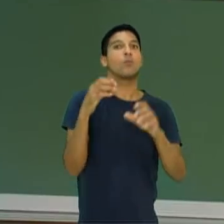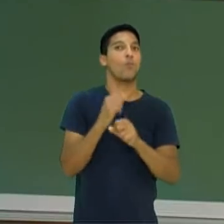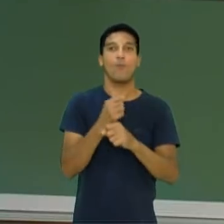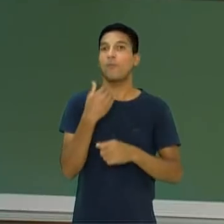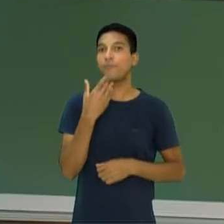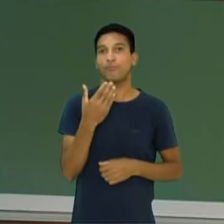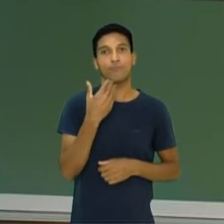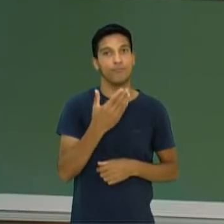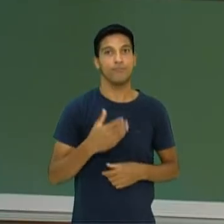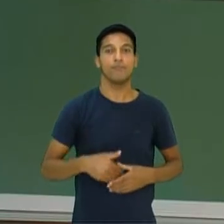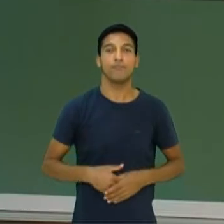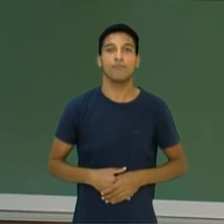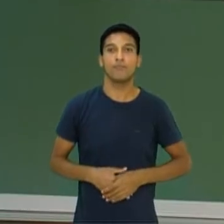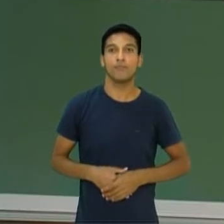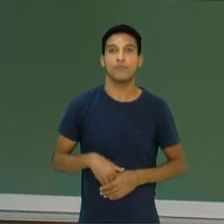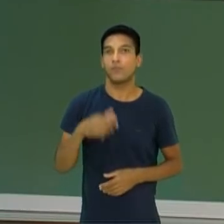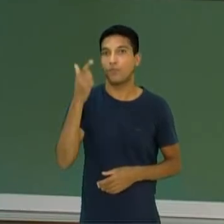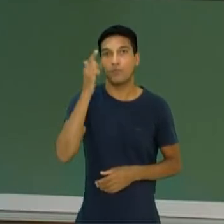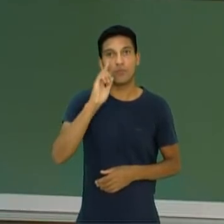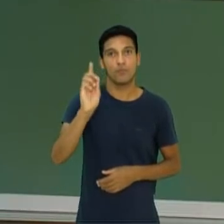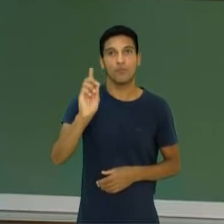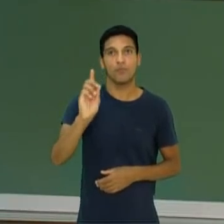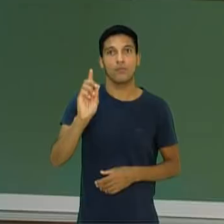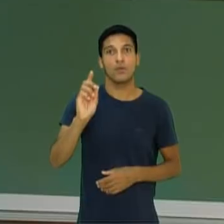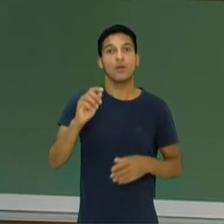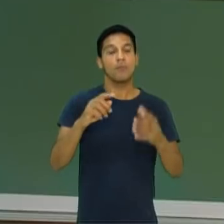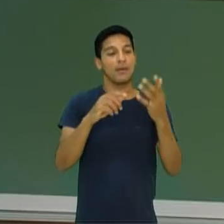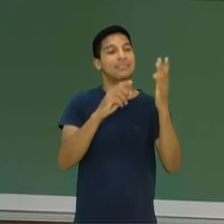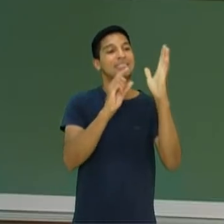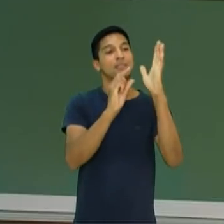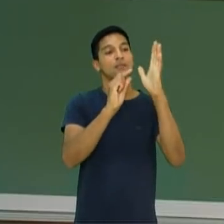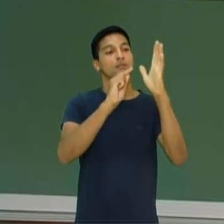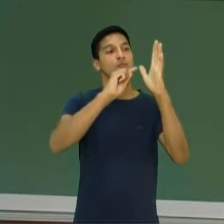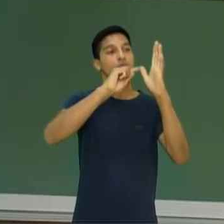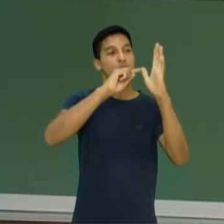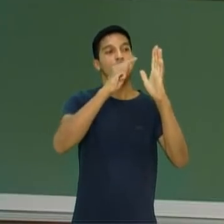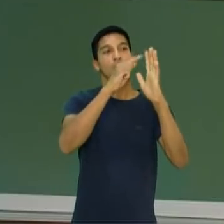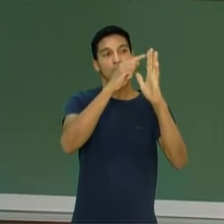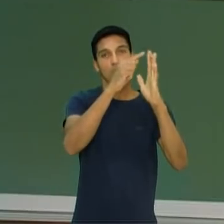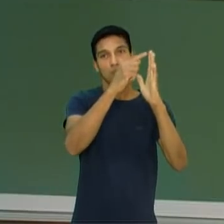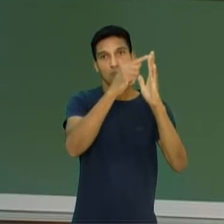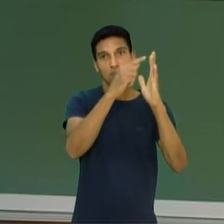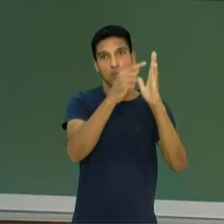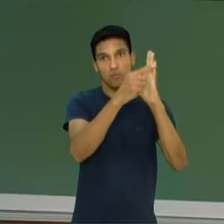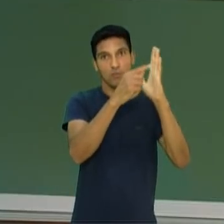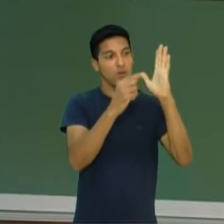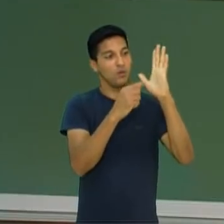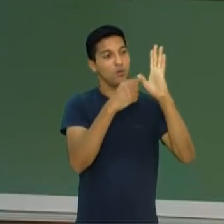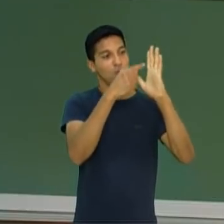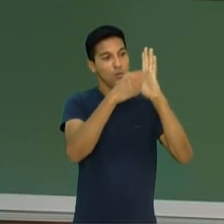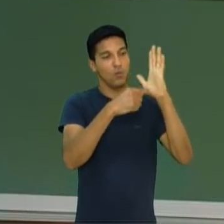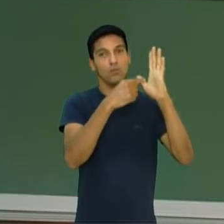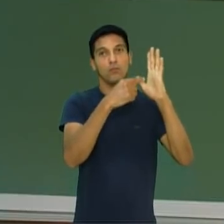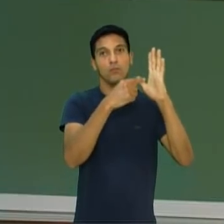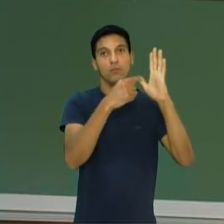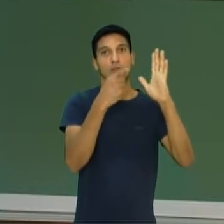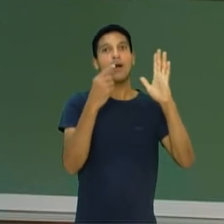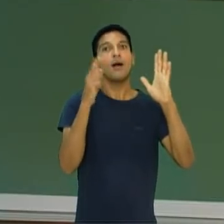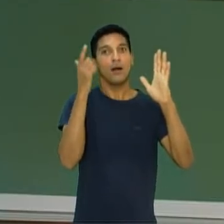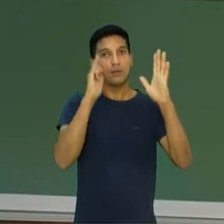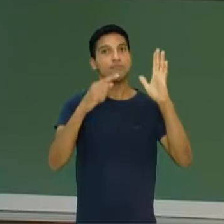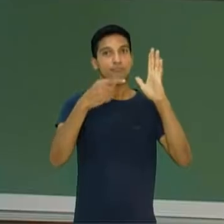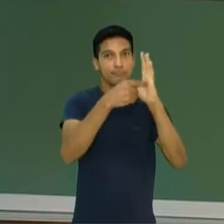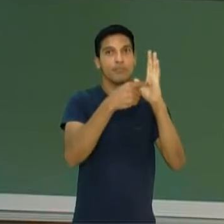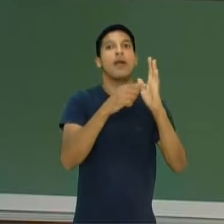acertar cada um daqueles setores, vai significar uma pontuação para o nosso arqueiro, ok? Continuando